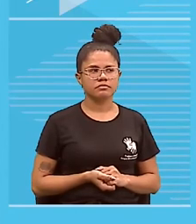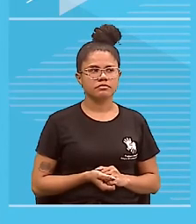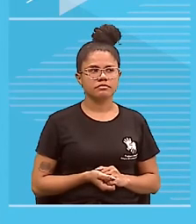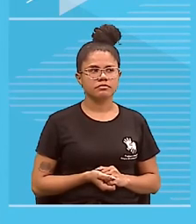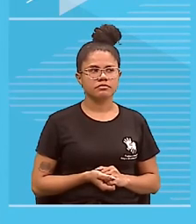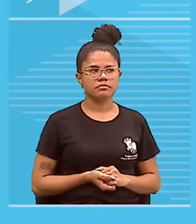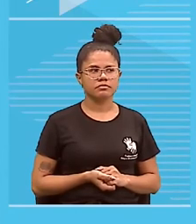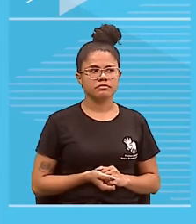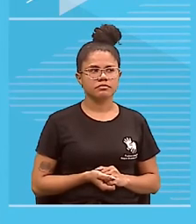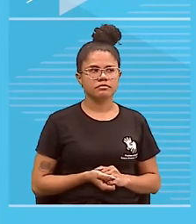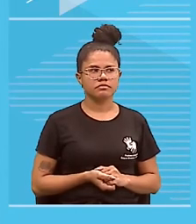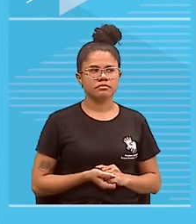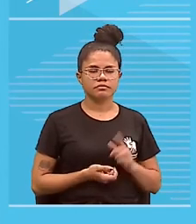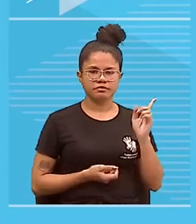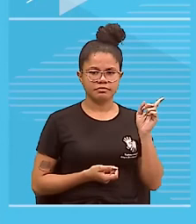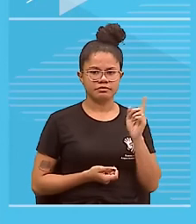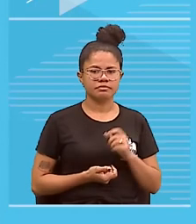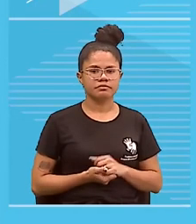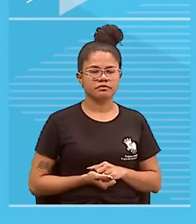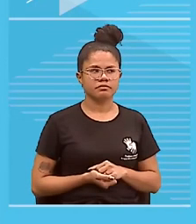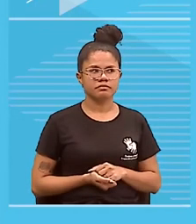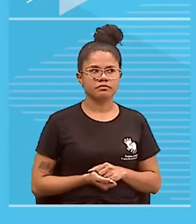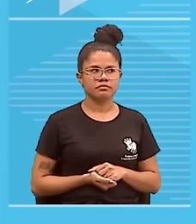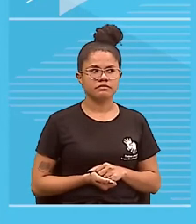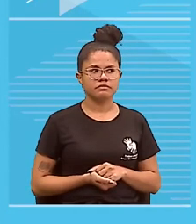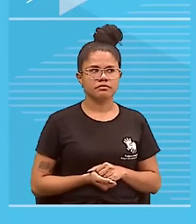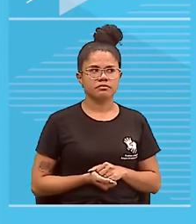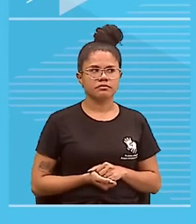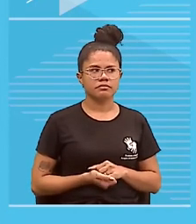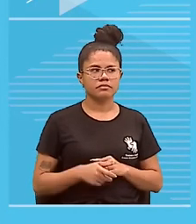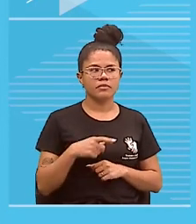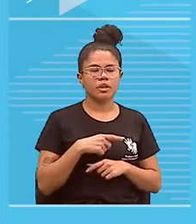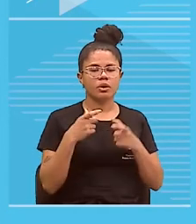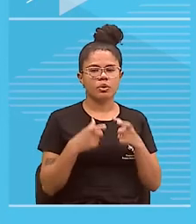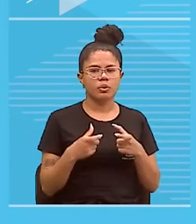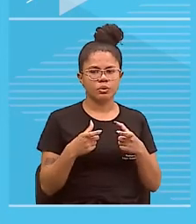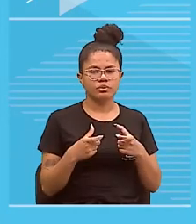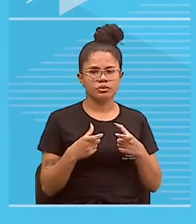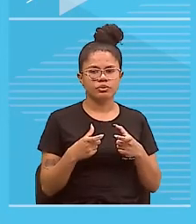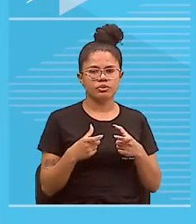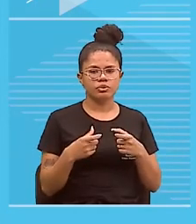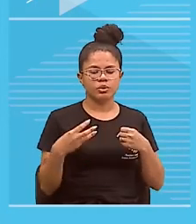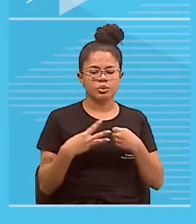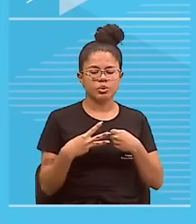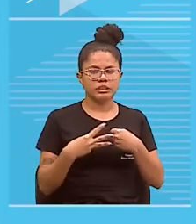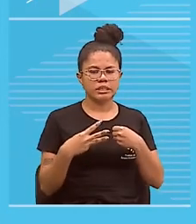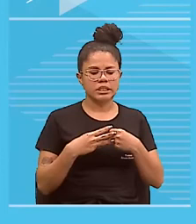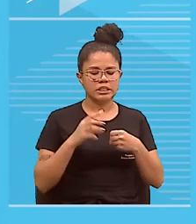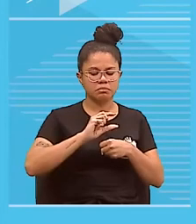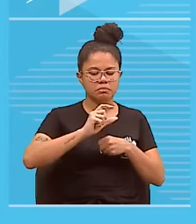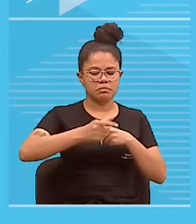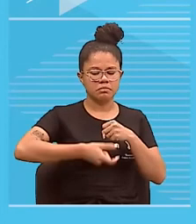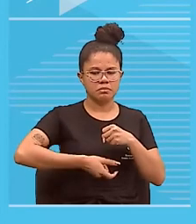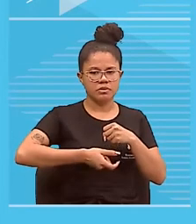quem as células Ozzy que está presente na parede celular de algas e plantas